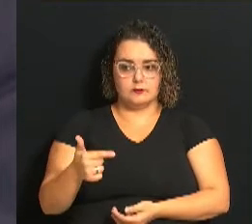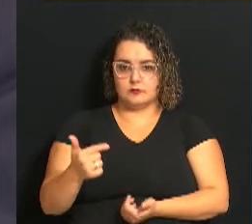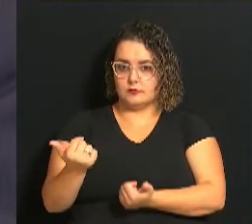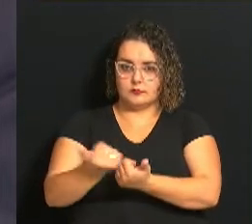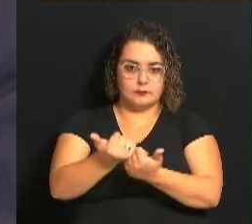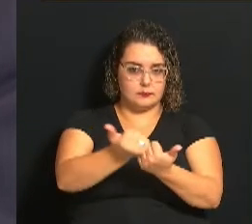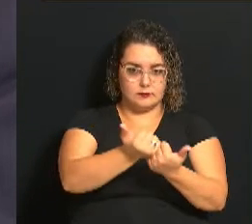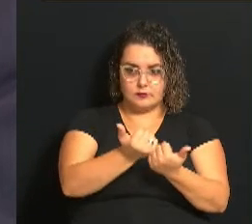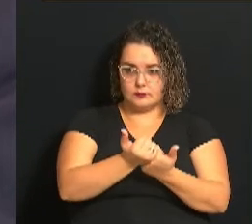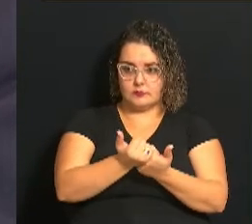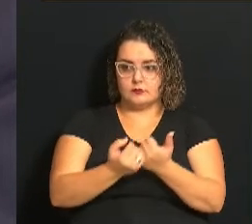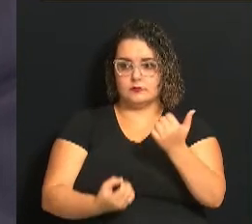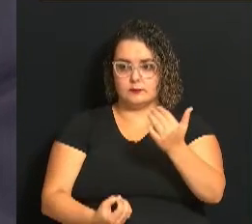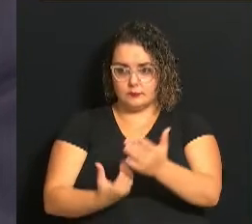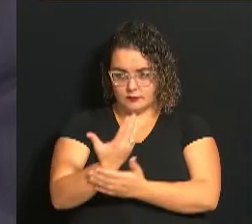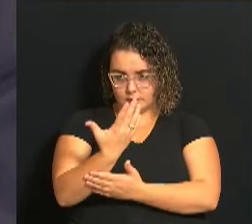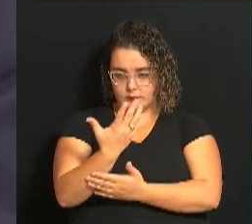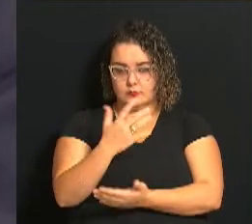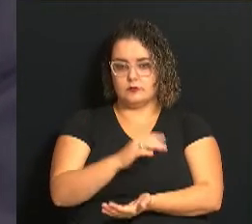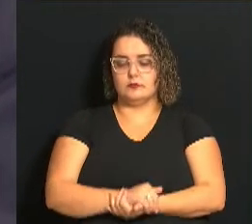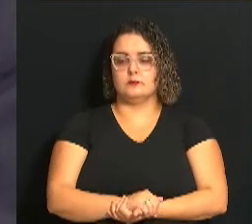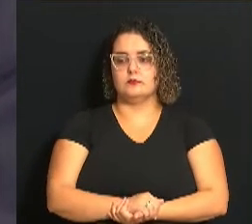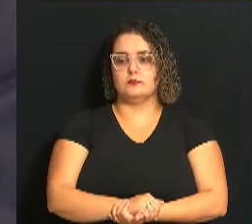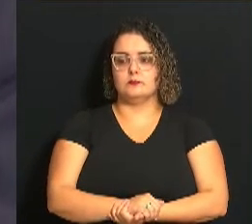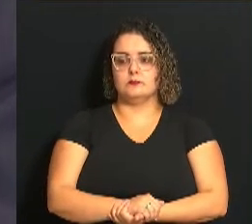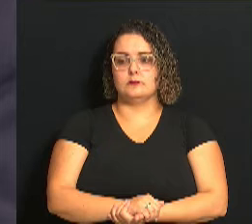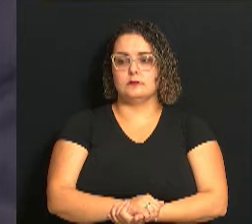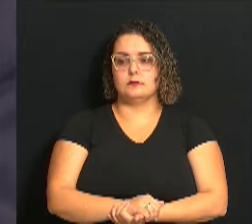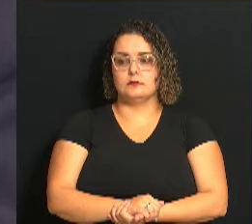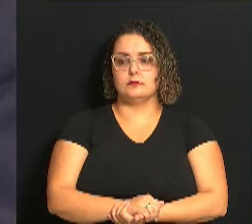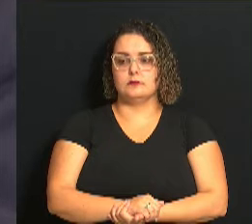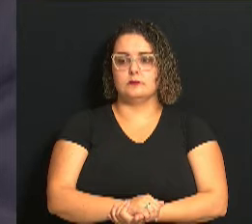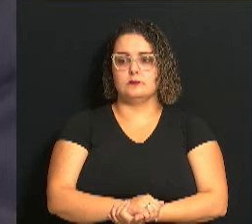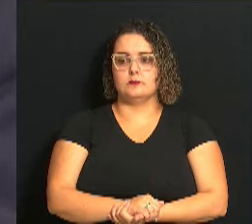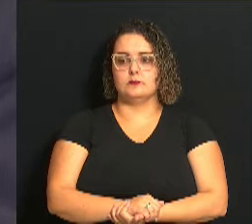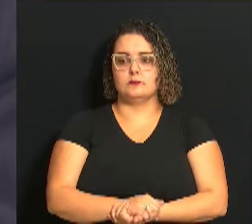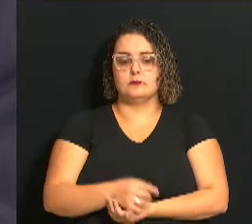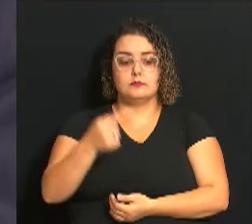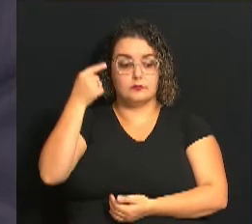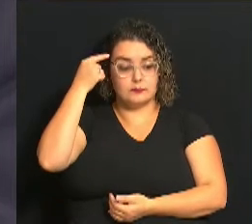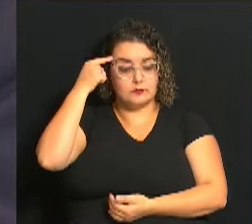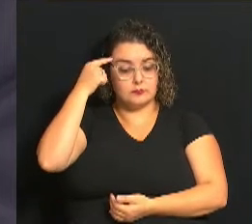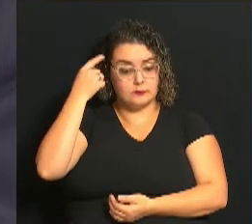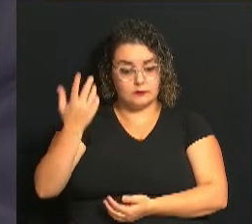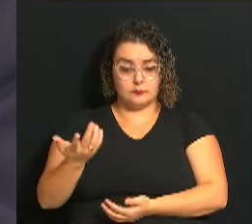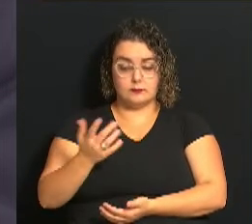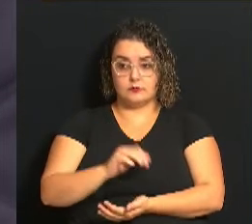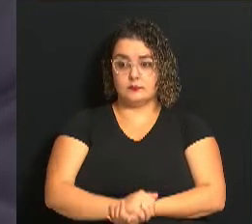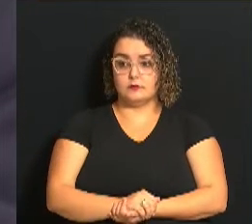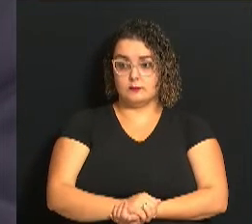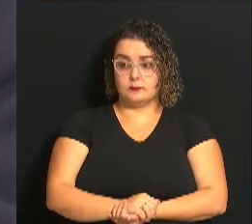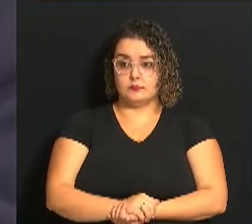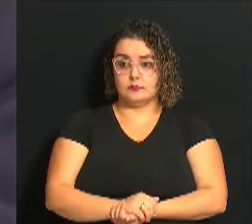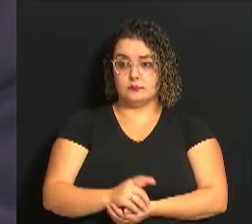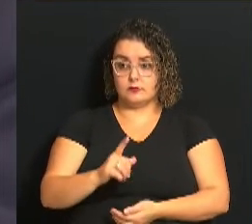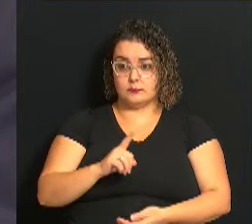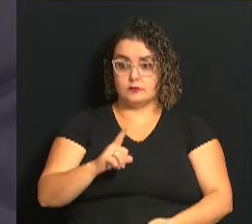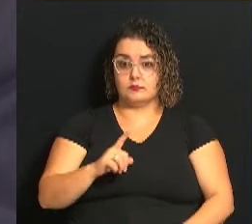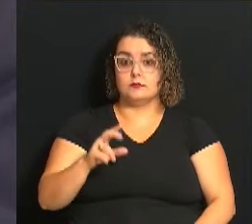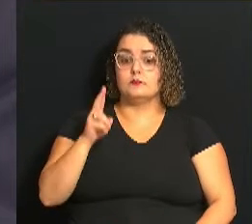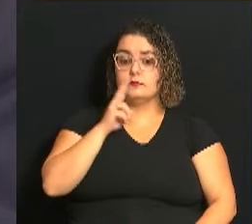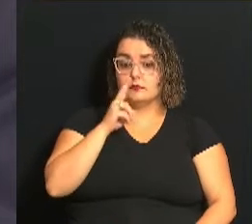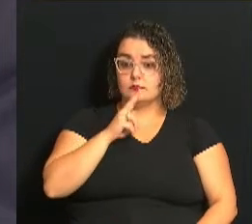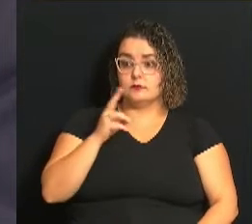cargos criados. Então, aí a gente pensa assim, nós temos para preenchimento imediato 8, por